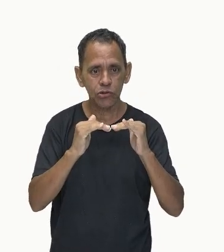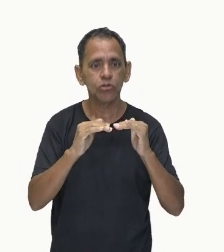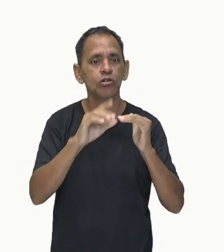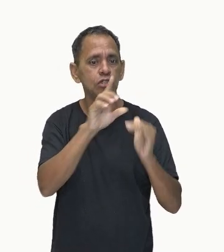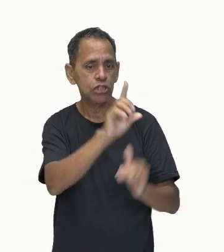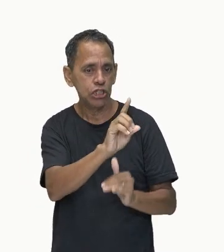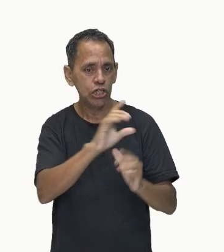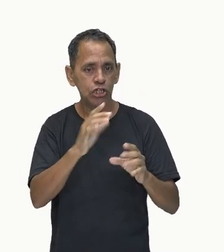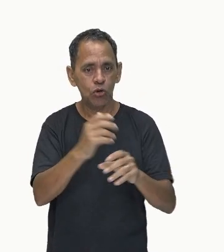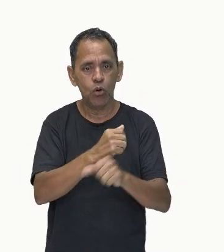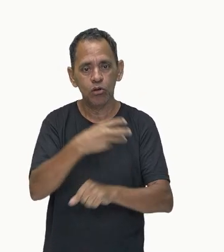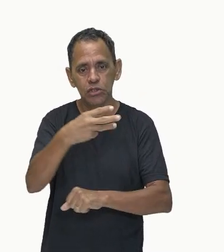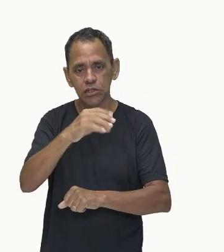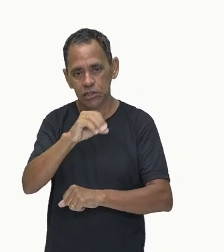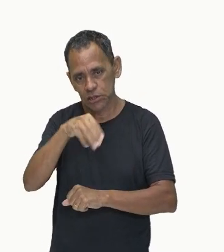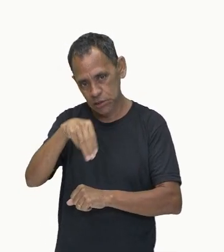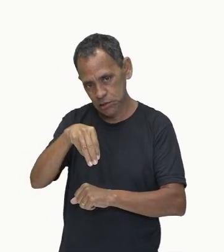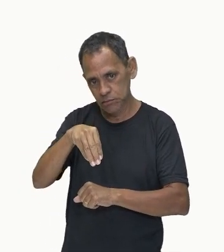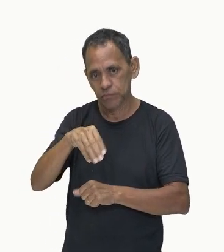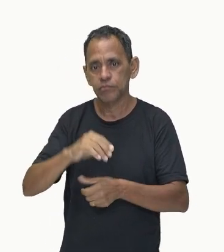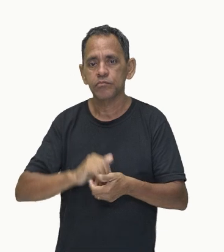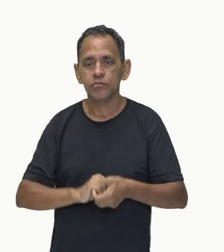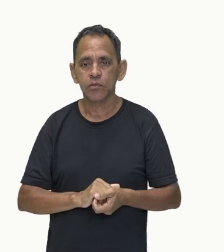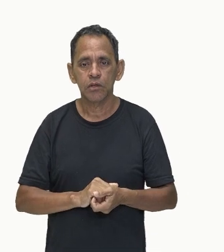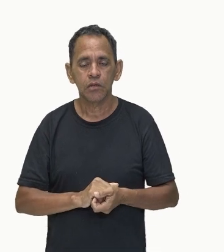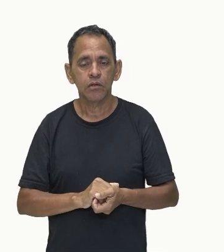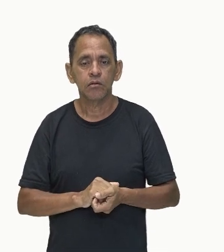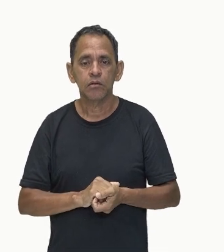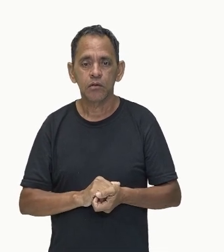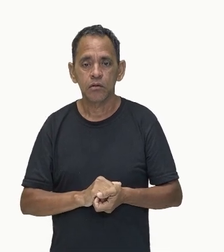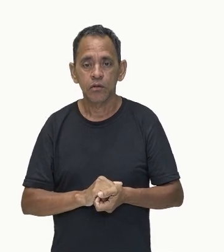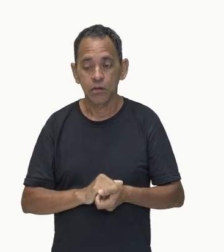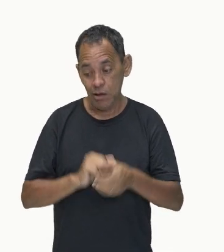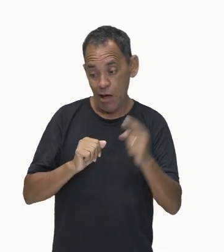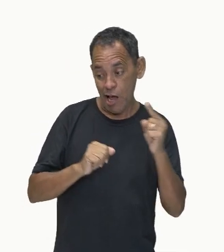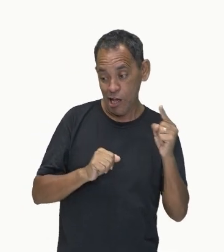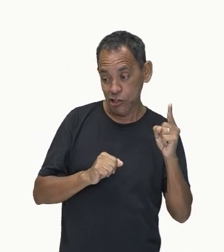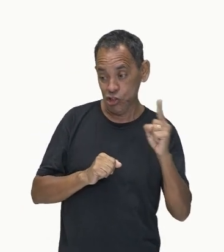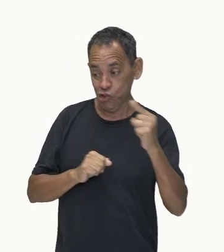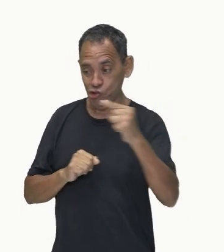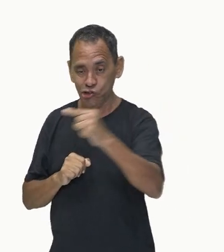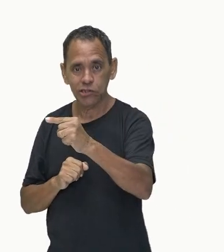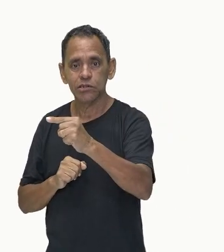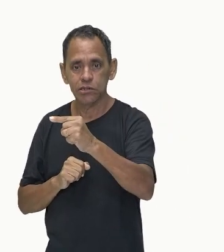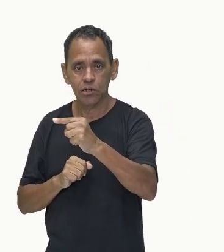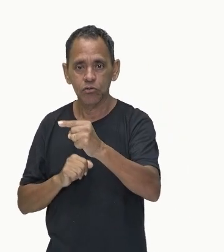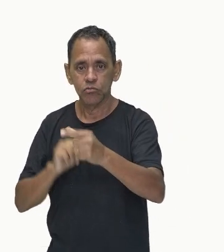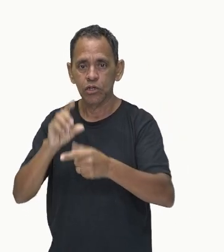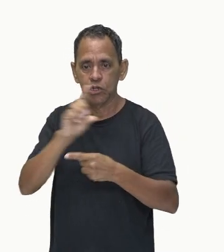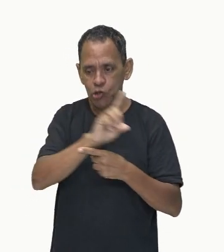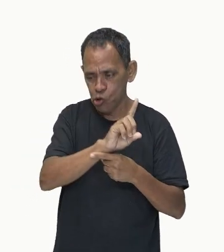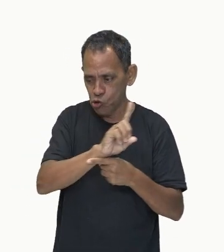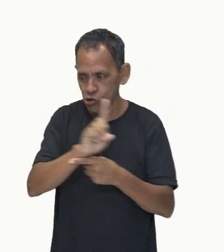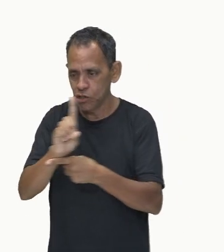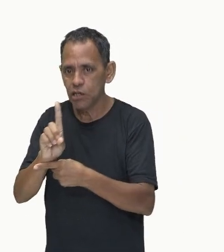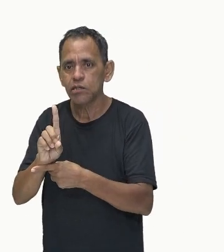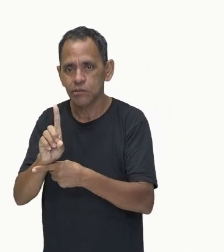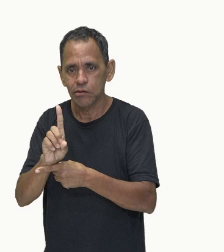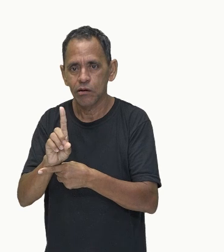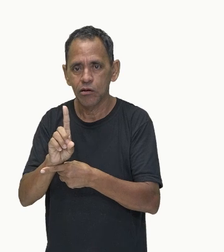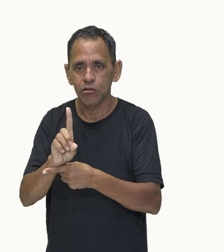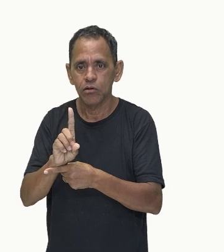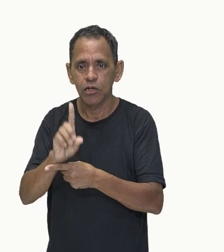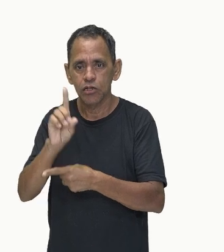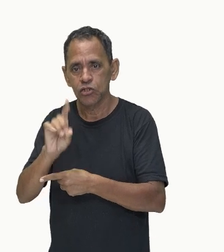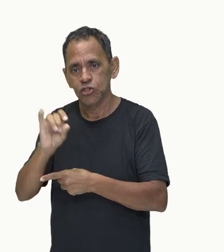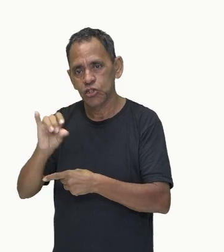a mesma direção e sentido, olha, é o caso mais simples que nós estudamos, calcule o trabalho realizado pela força. Então,